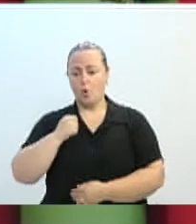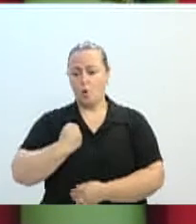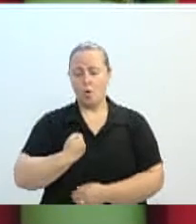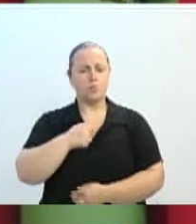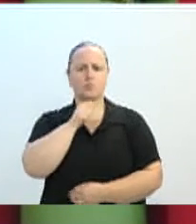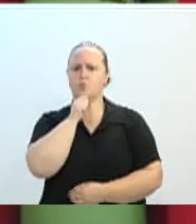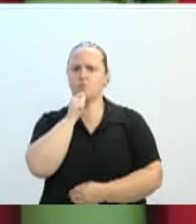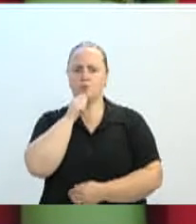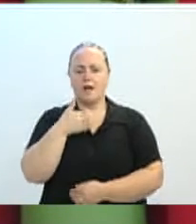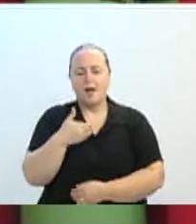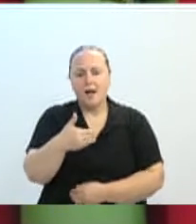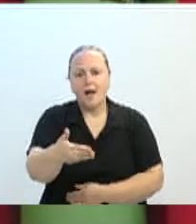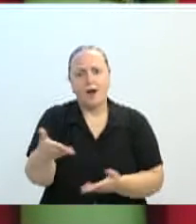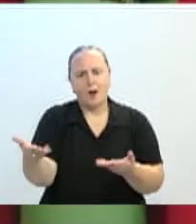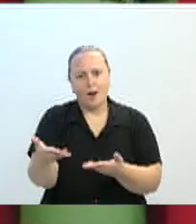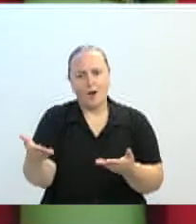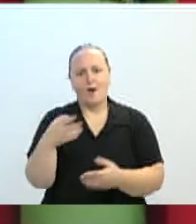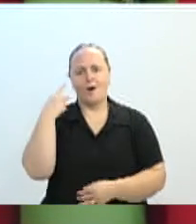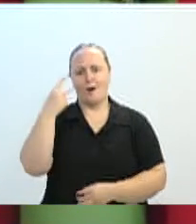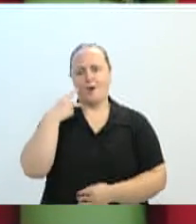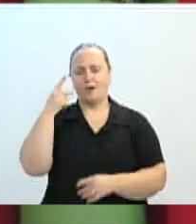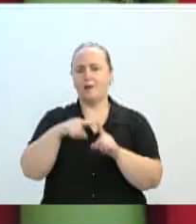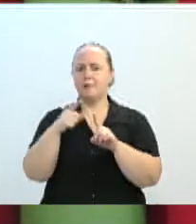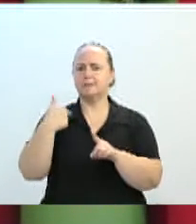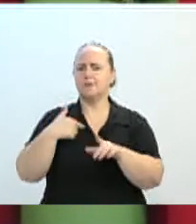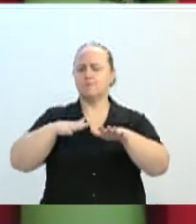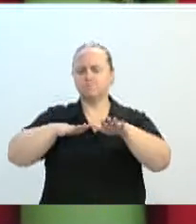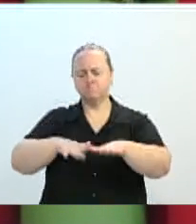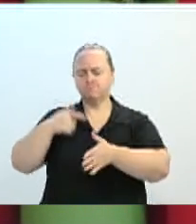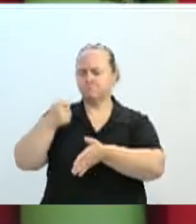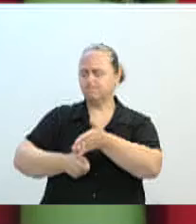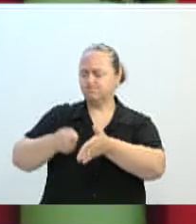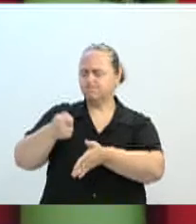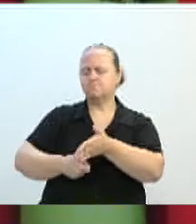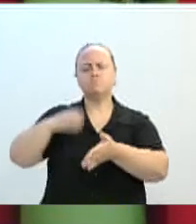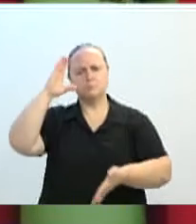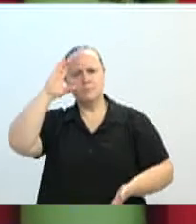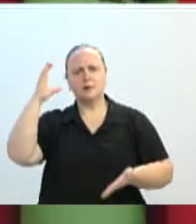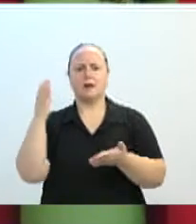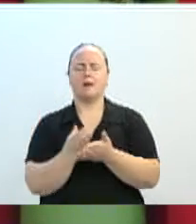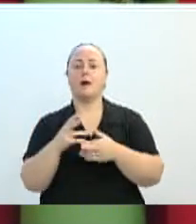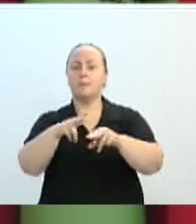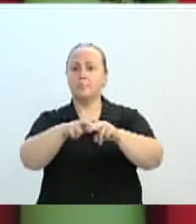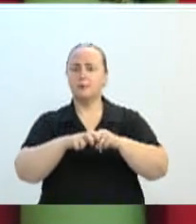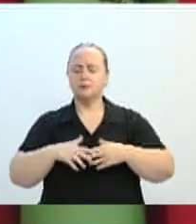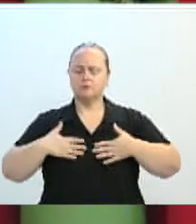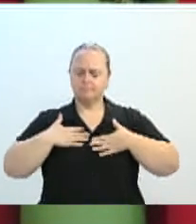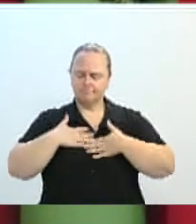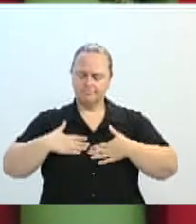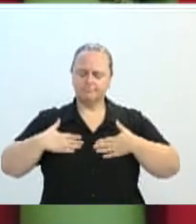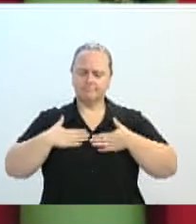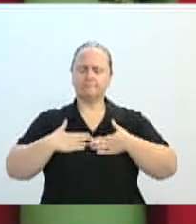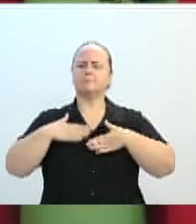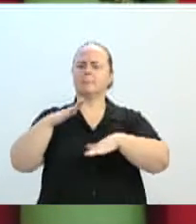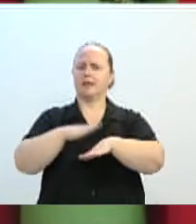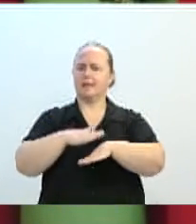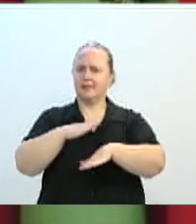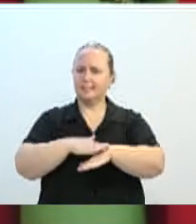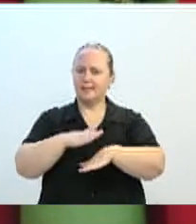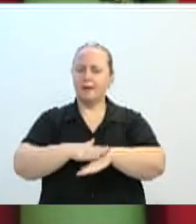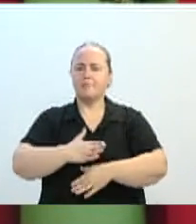sempre ser e militante das coisas que acredito e tenho muita satisfação em poder ceder um pouco de tempo você nem